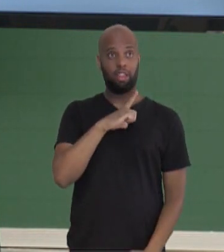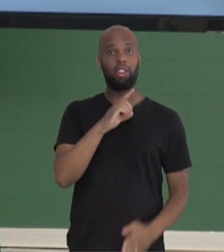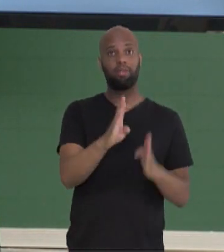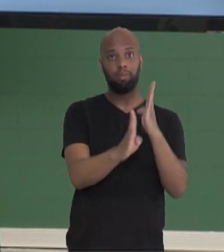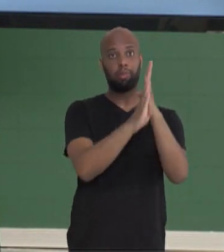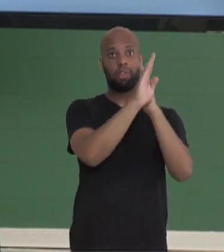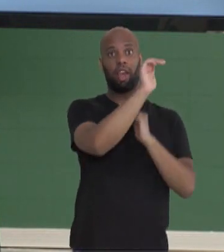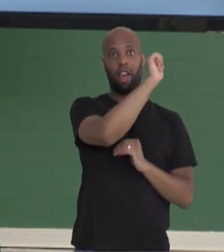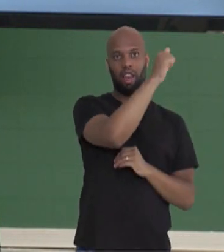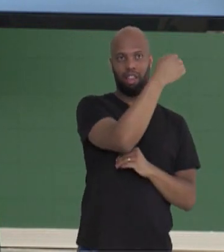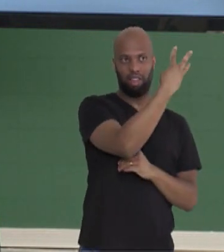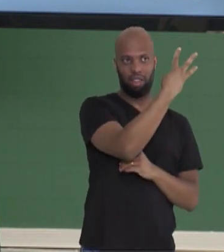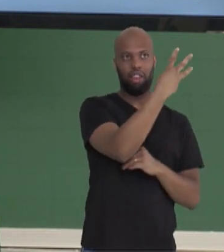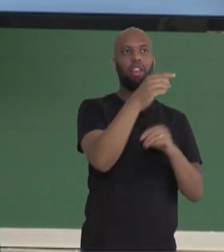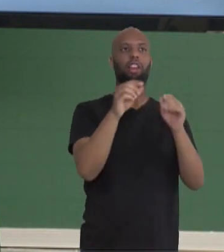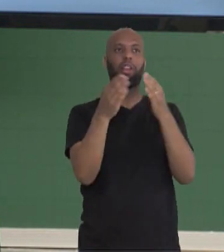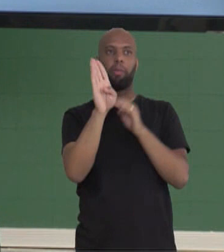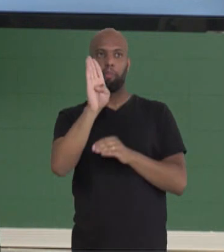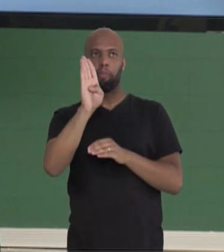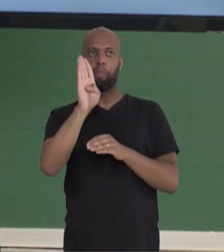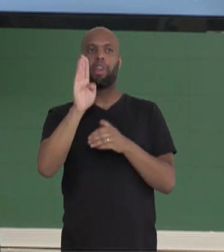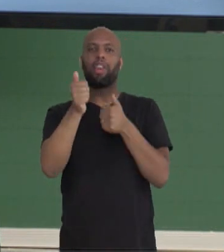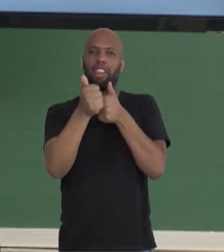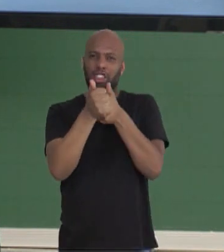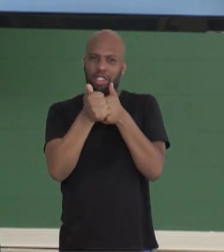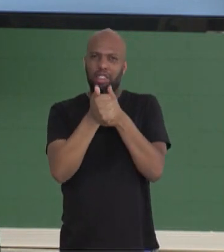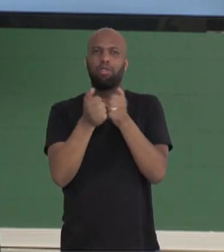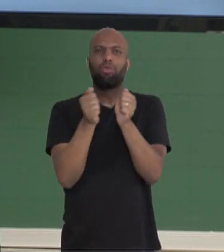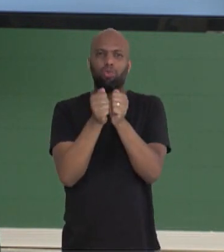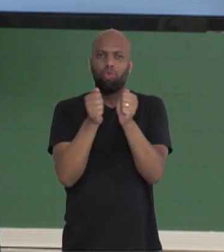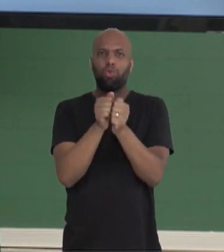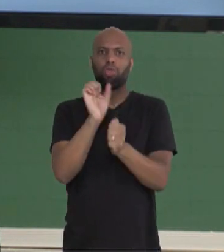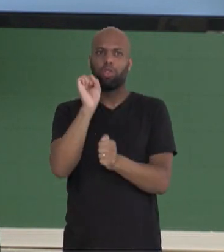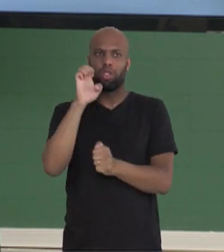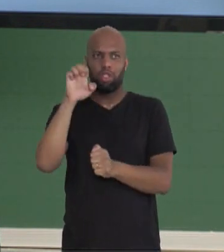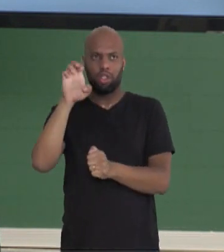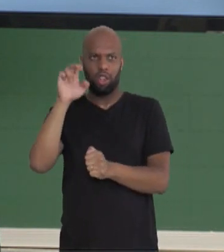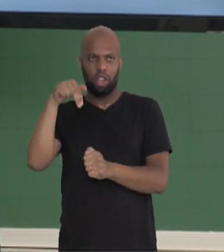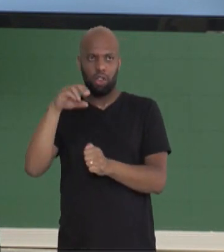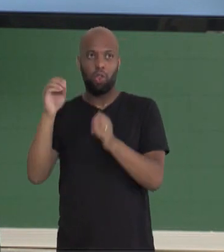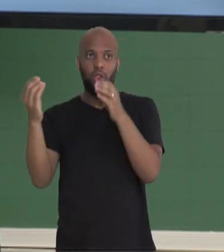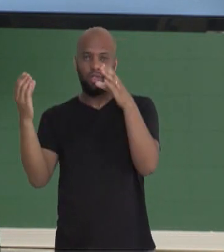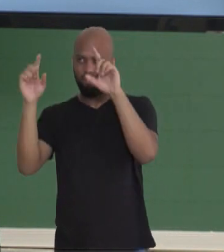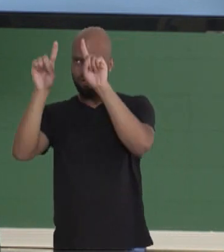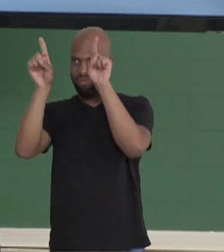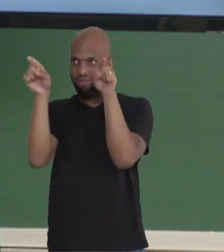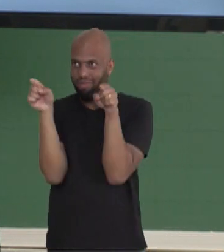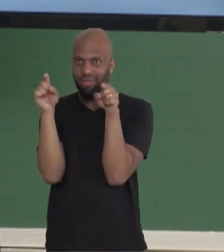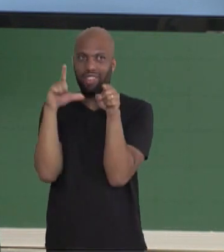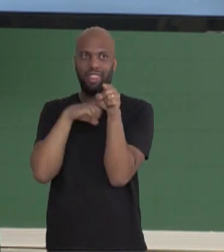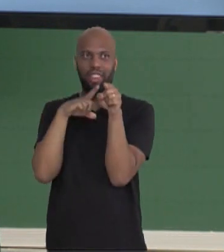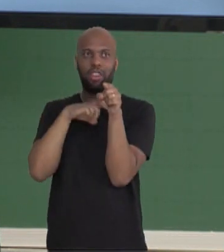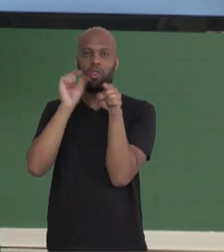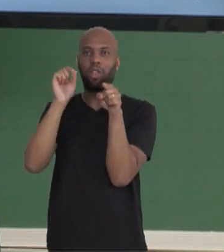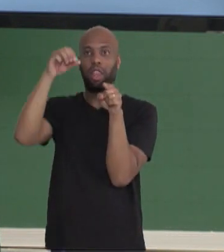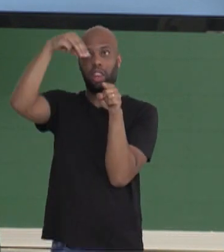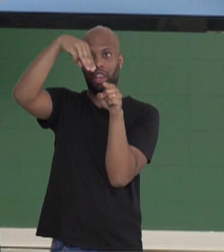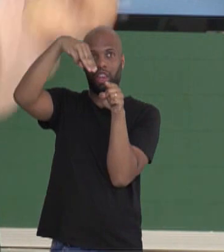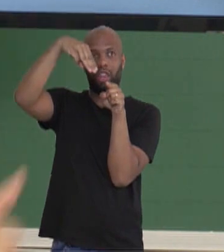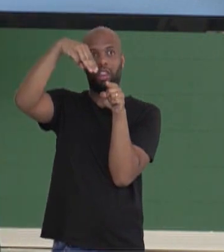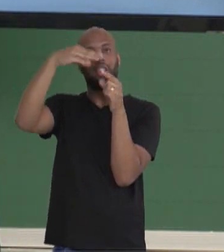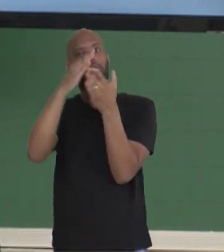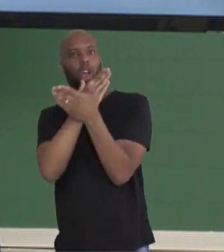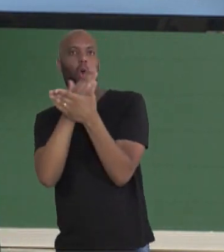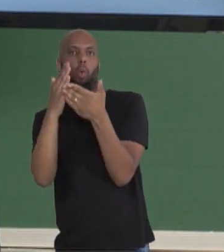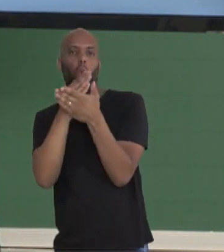o termo B vai estar sempre junto com o seno. Dentro, multiplicando o seno também, nós vamos ter o termo M e às